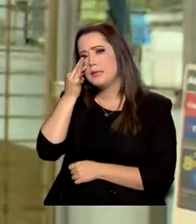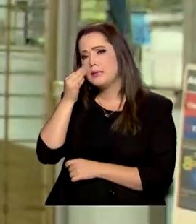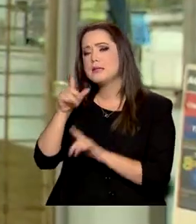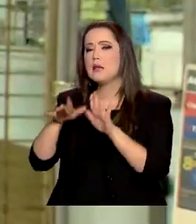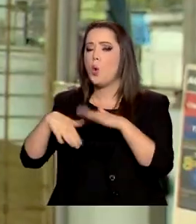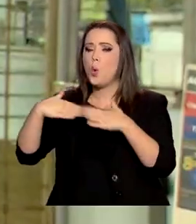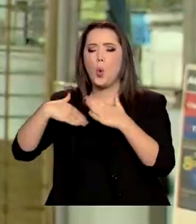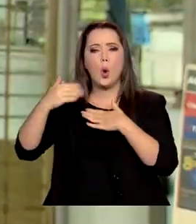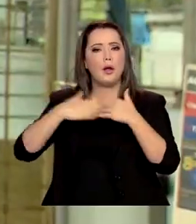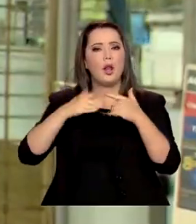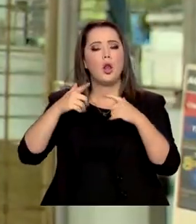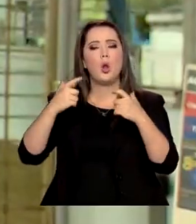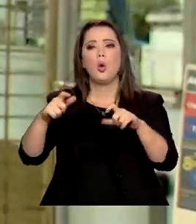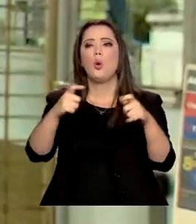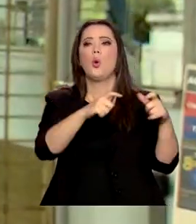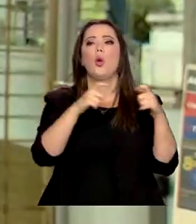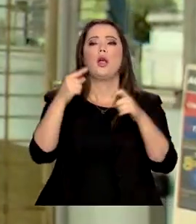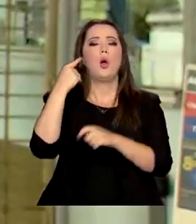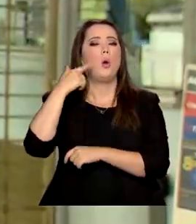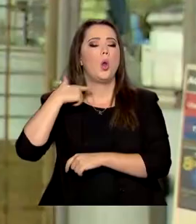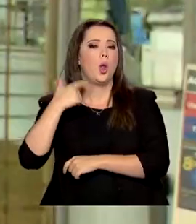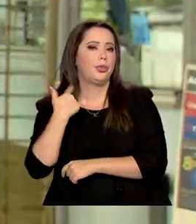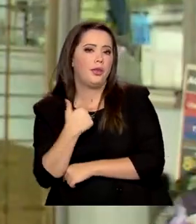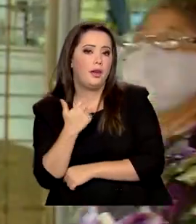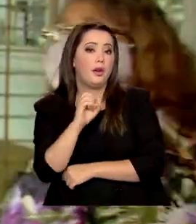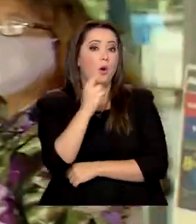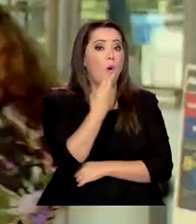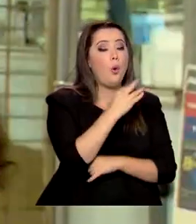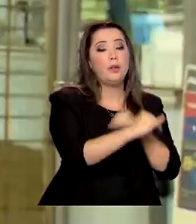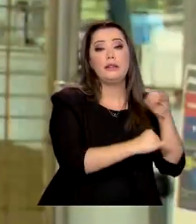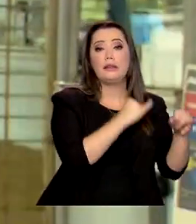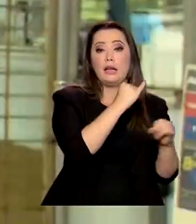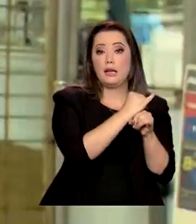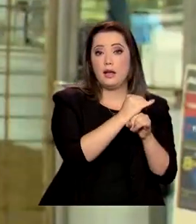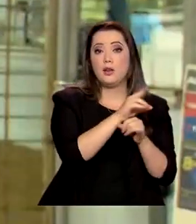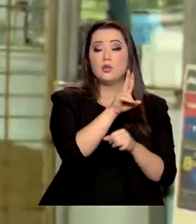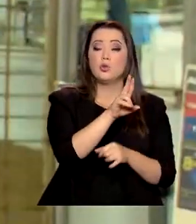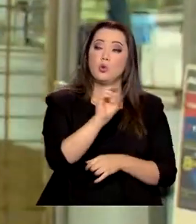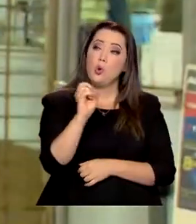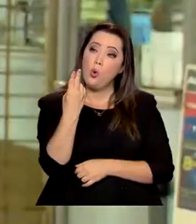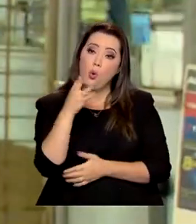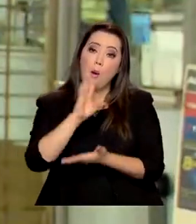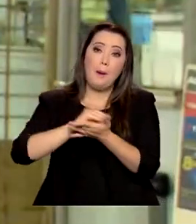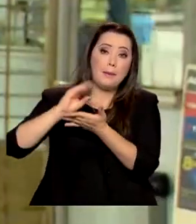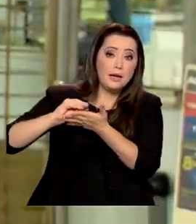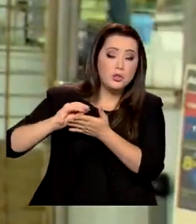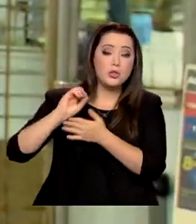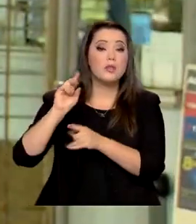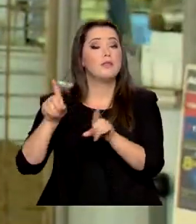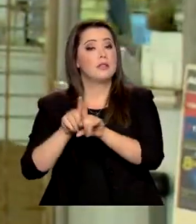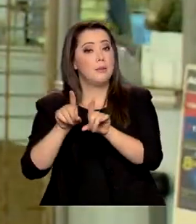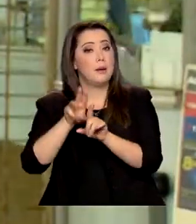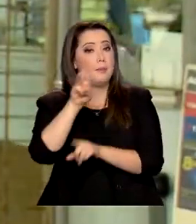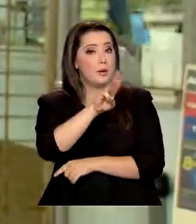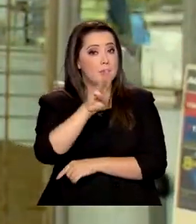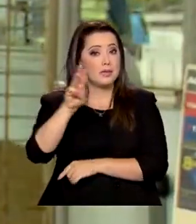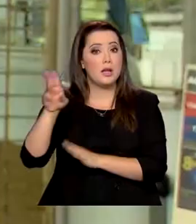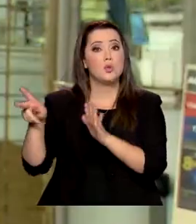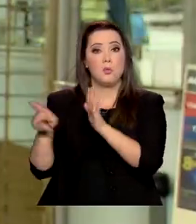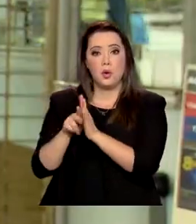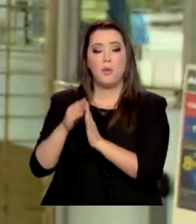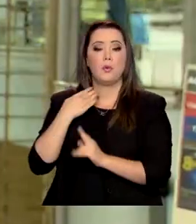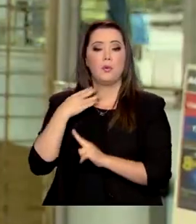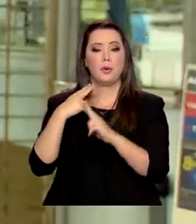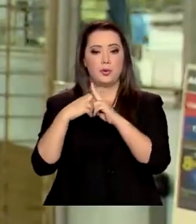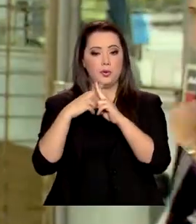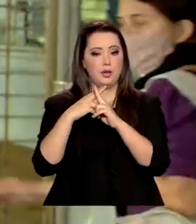alguma lotérica em qualquer lugar do Brasil, ou pela internet, via aplicativo ou mesmo pelo site da Caixa Econômica.